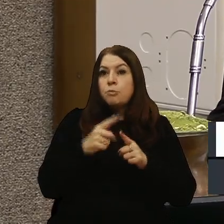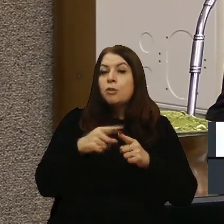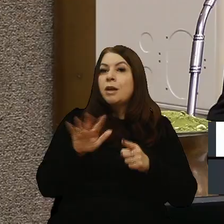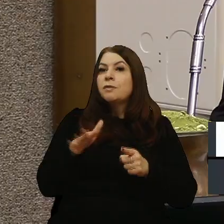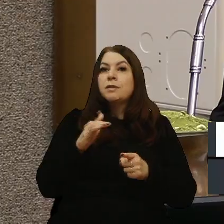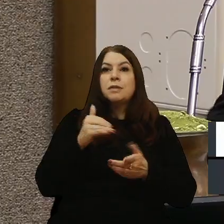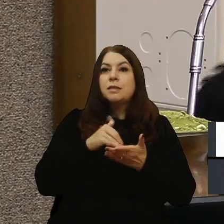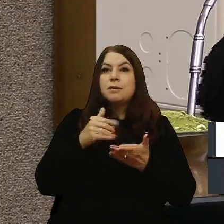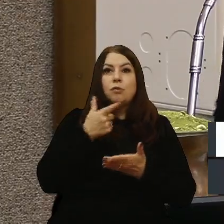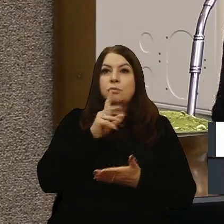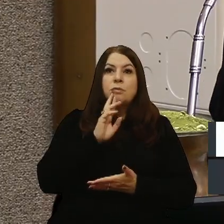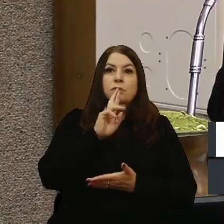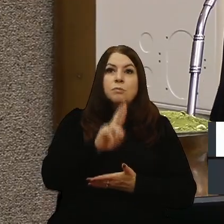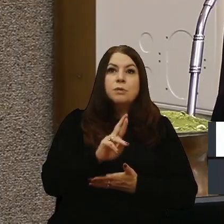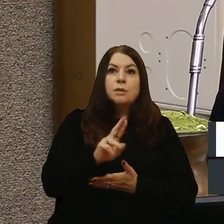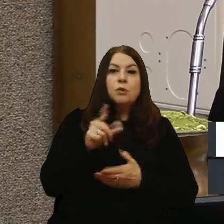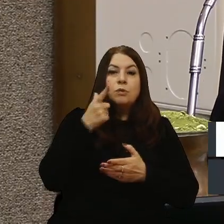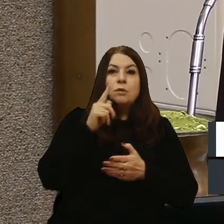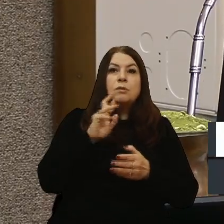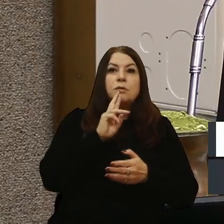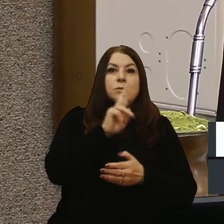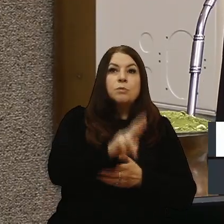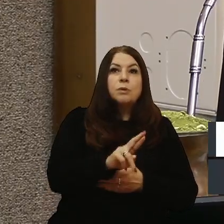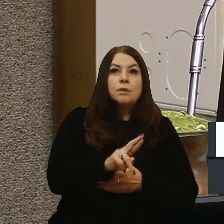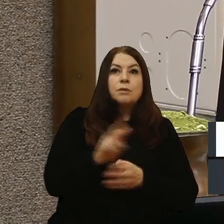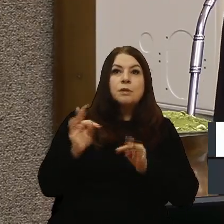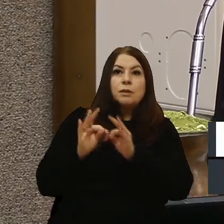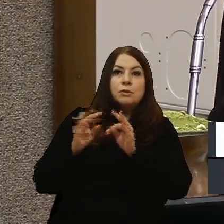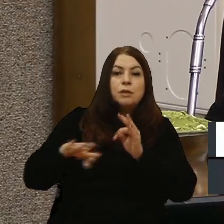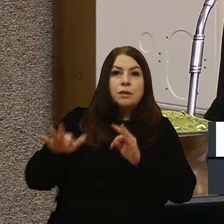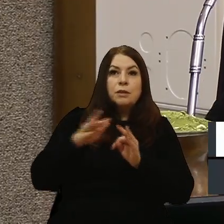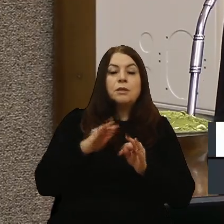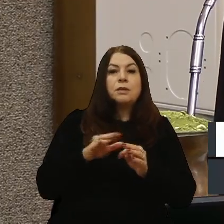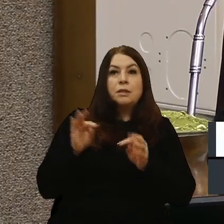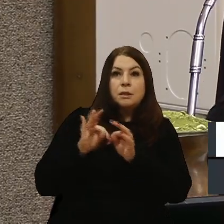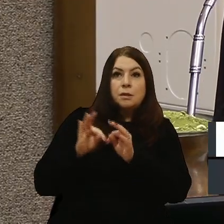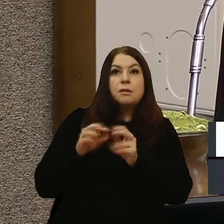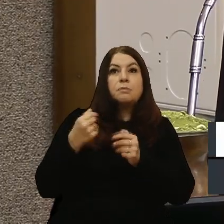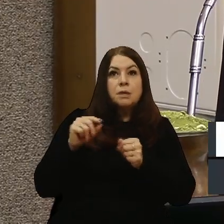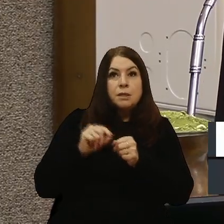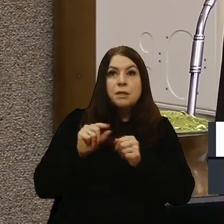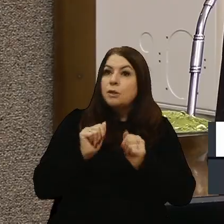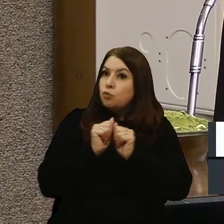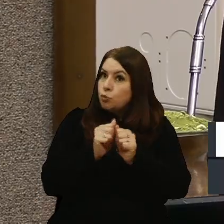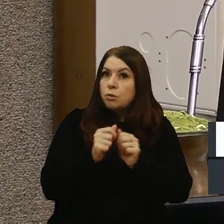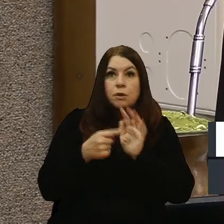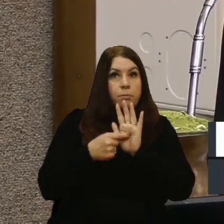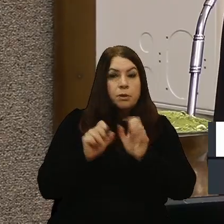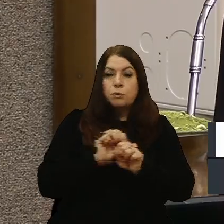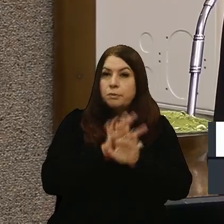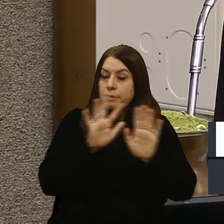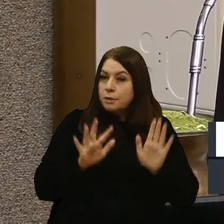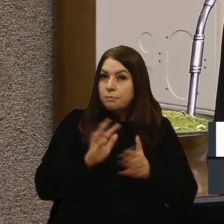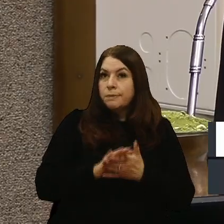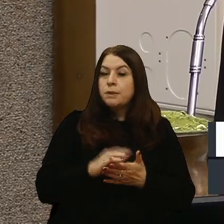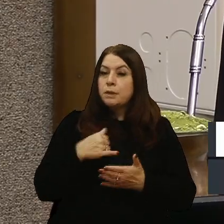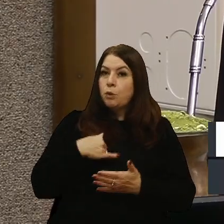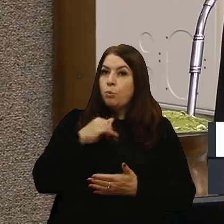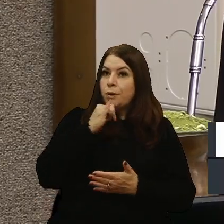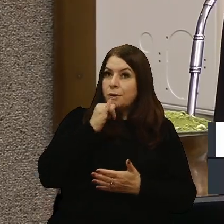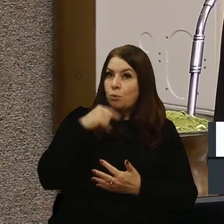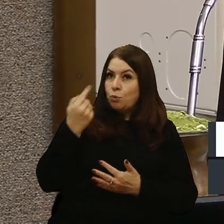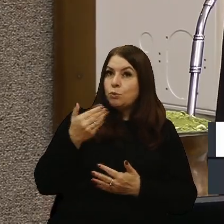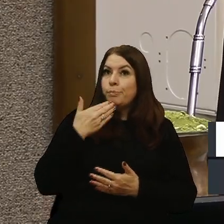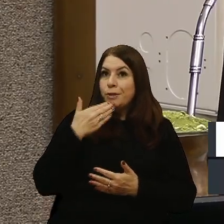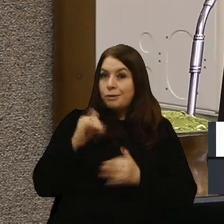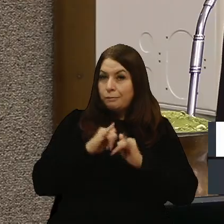secretário não consegue responder. Só quem consegue responder é um técnico, e esse técnico precisa estar ali para prestar os esclarecimentos. Eu, por exemplo, em outros pedidos